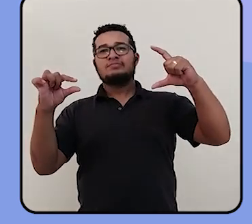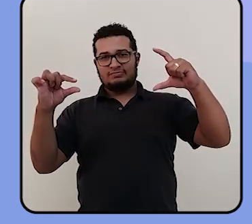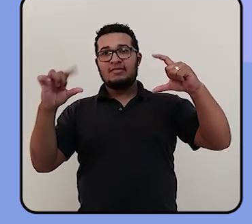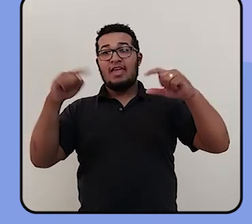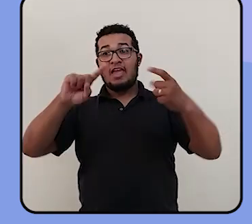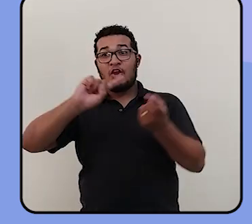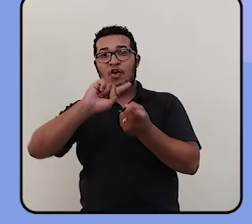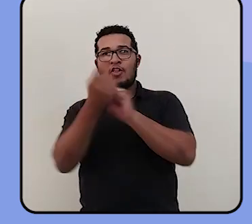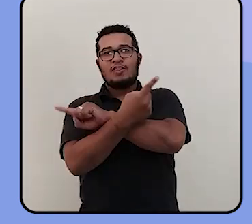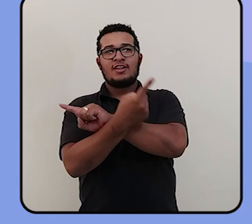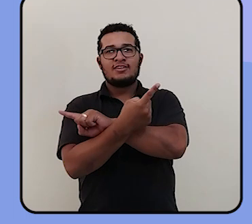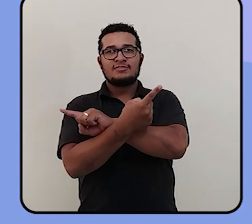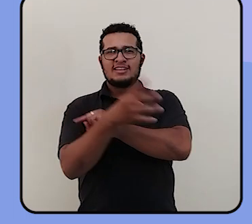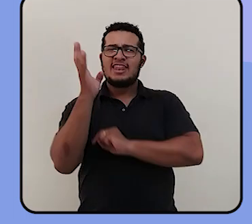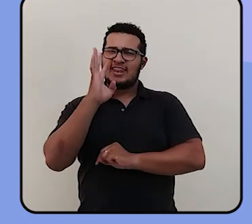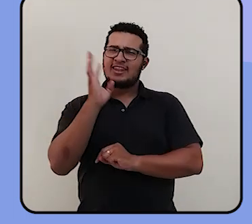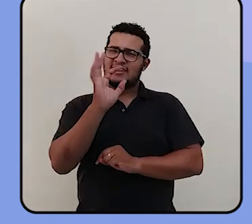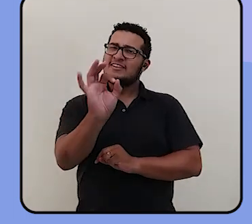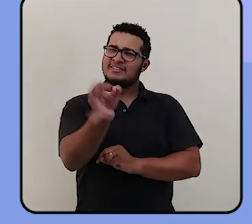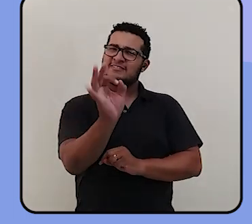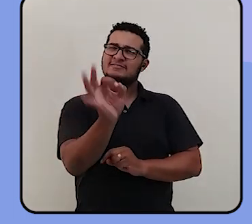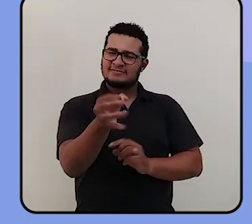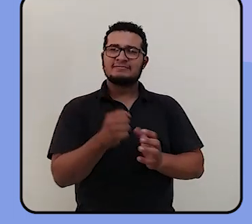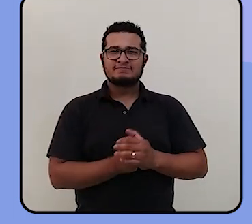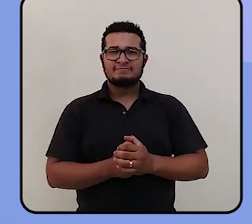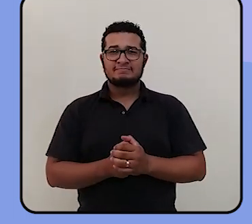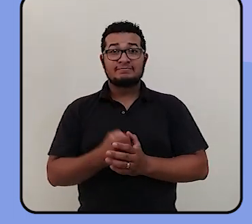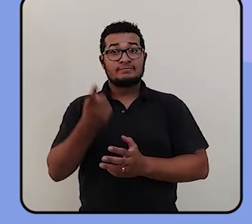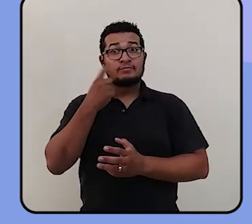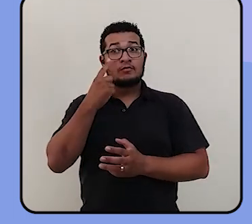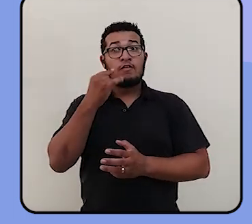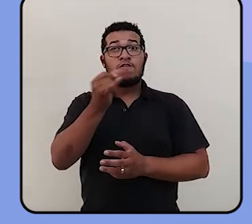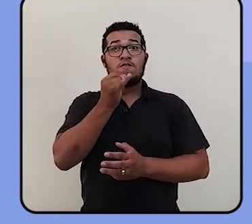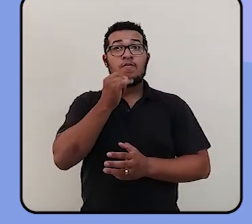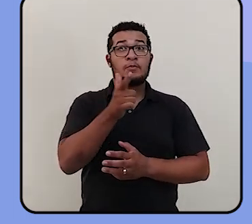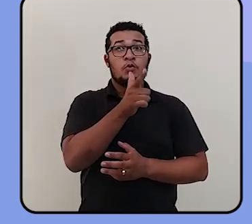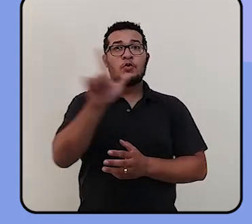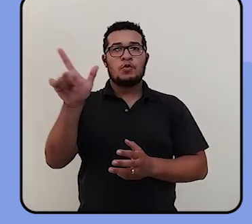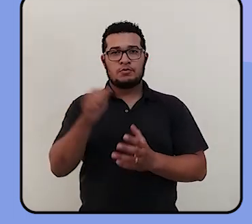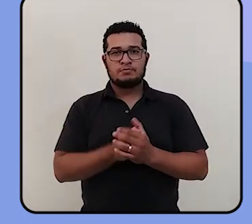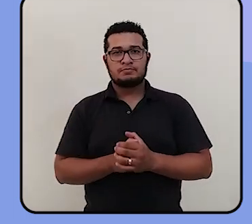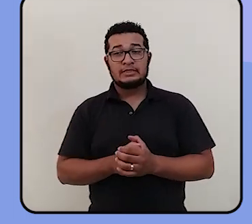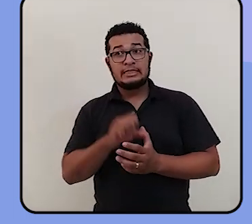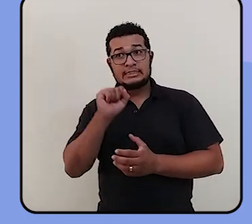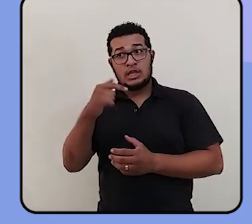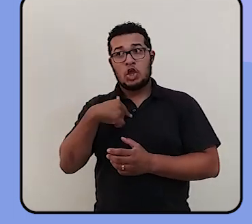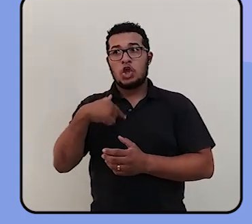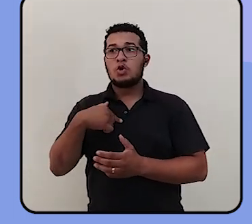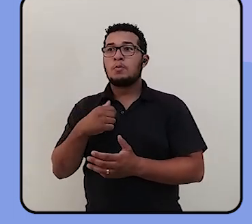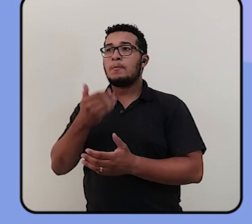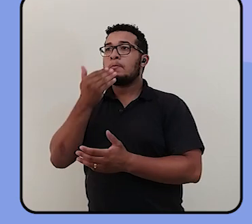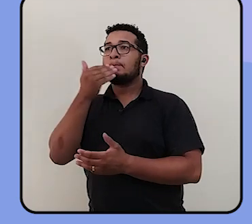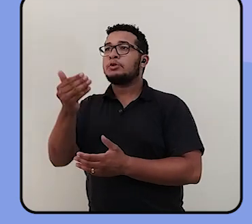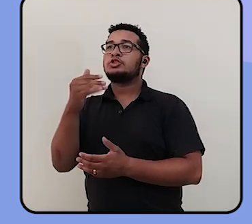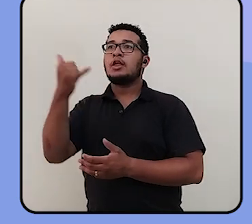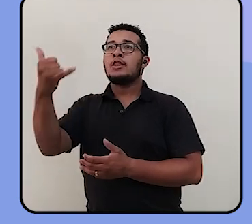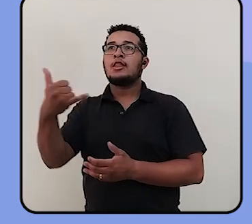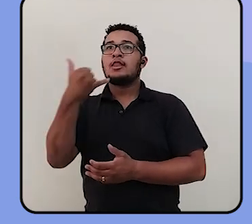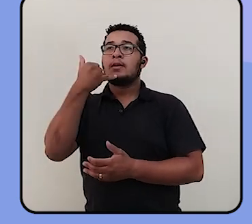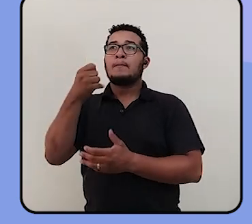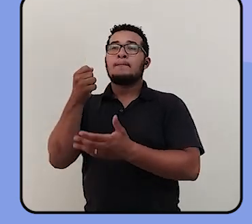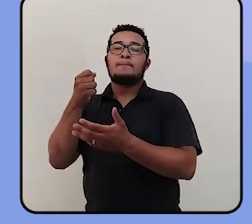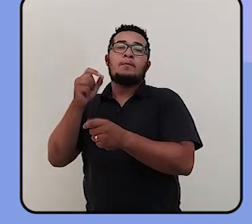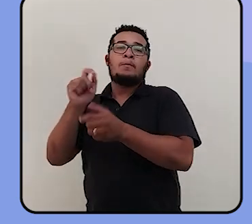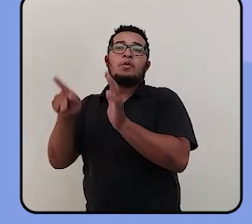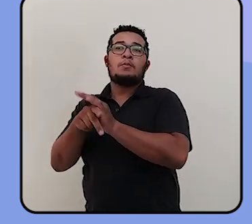outra aumenta. É legal ou não é? Se liga nesse exemplo. Se eu encomendar um lanche, eu vou